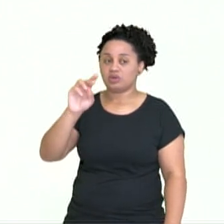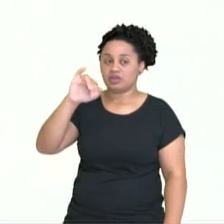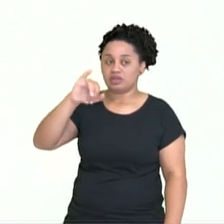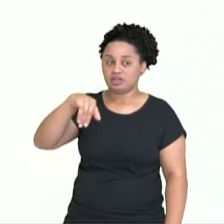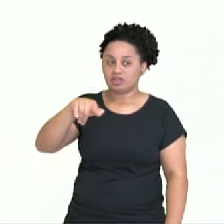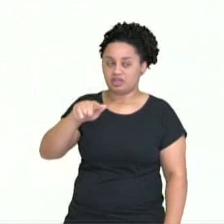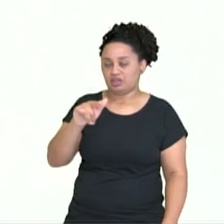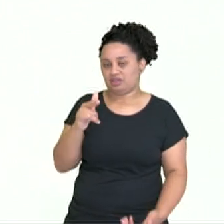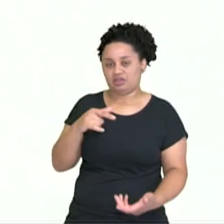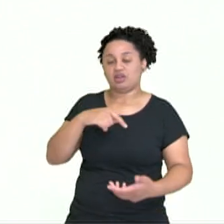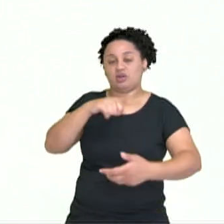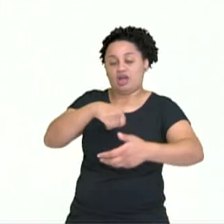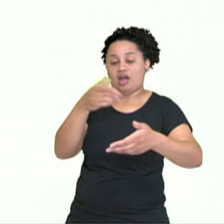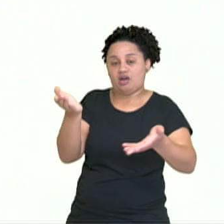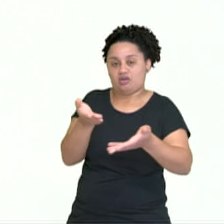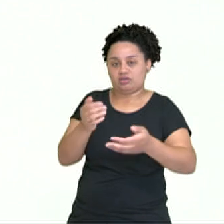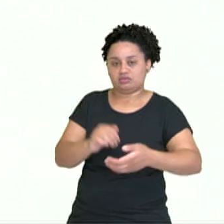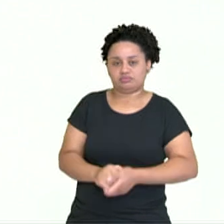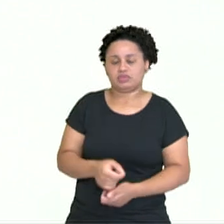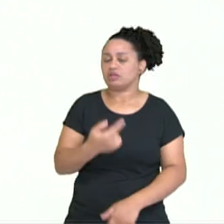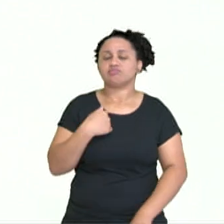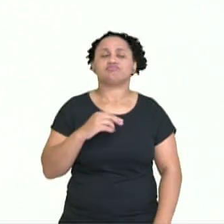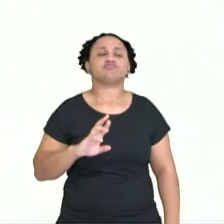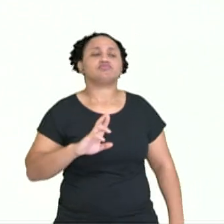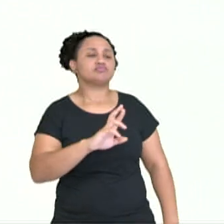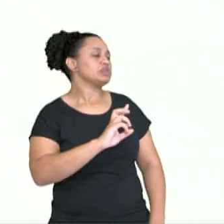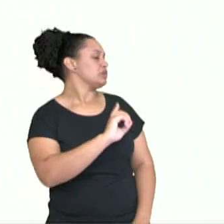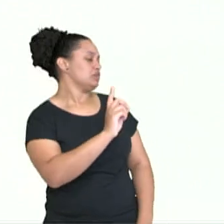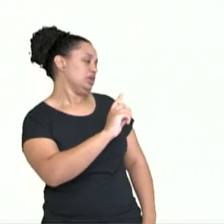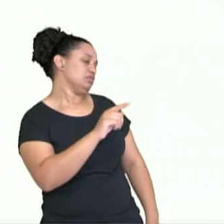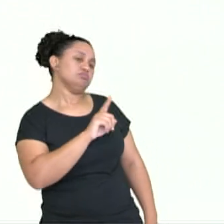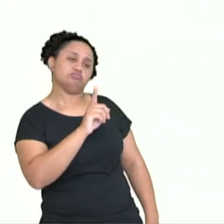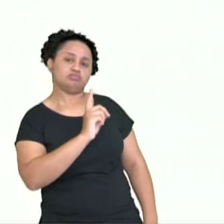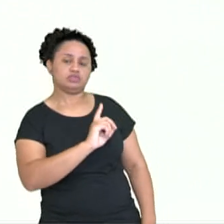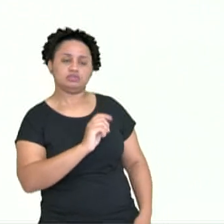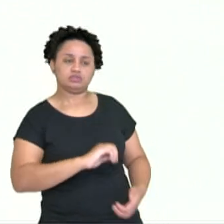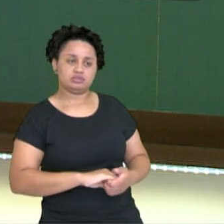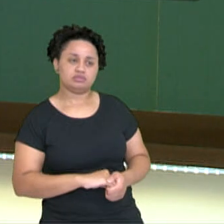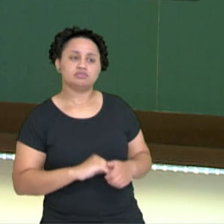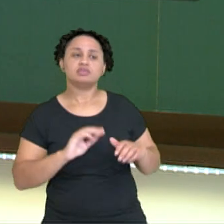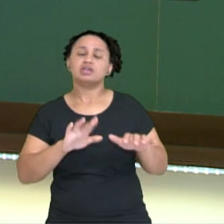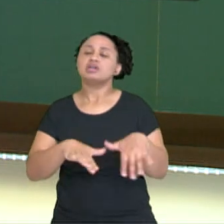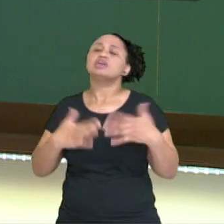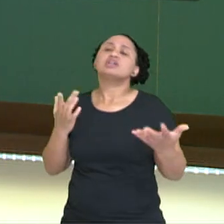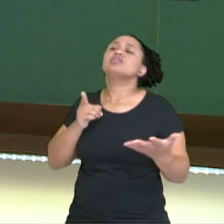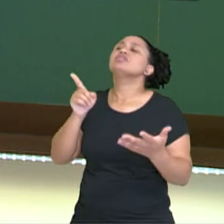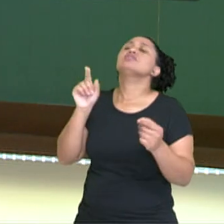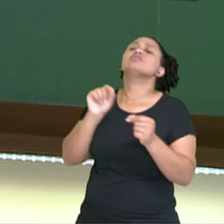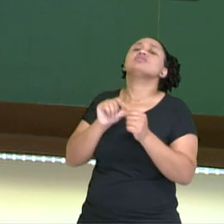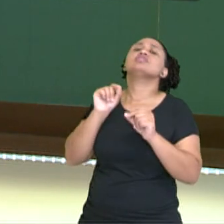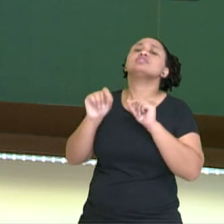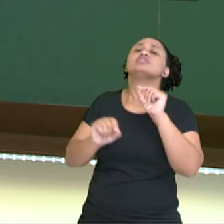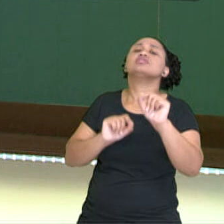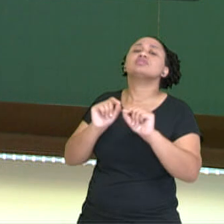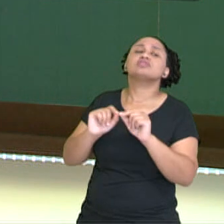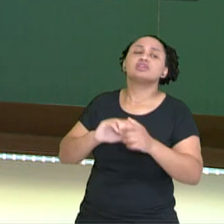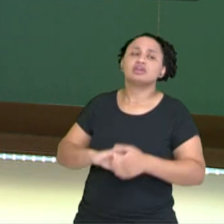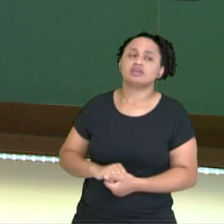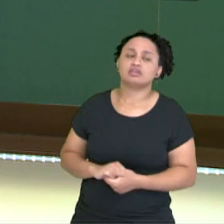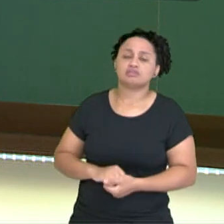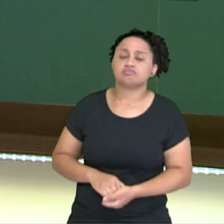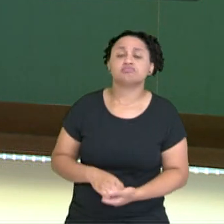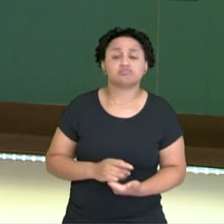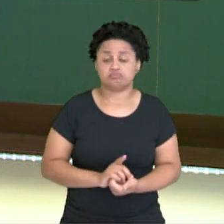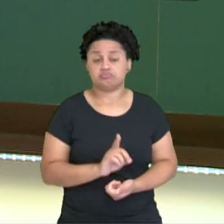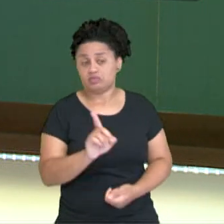resposta vai ser no. No, he isn't. So what is he doing? Então, o que ele está fazendo? He is watching